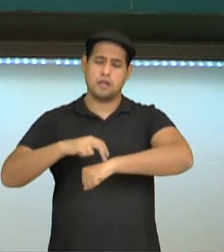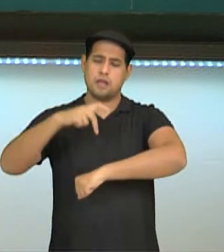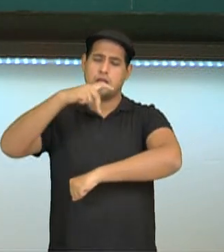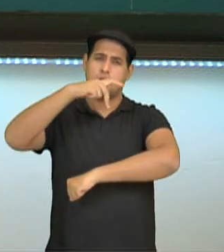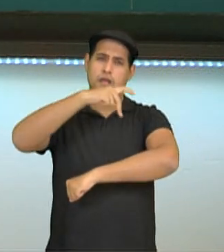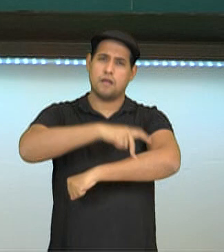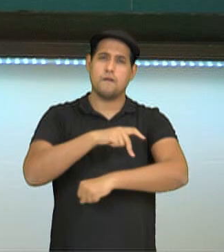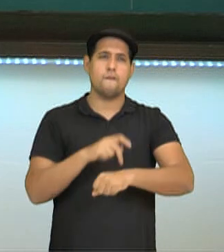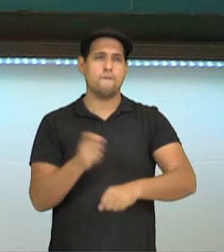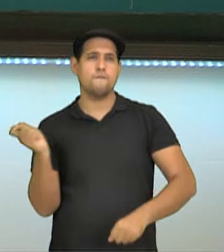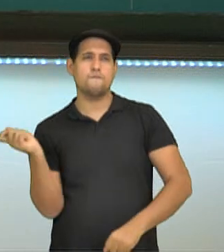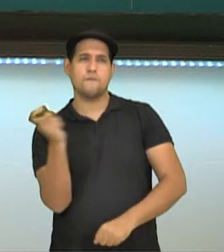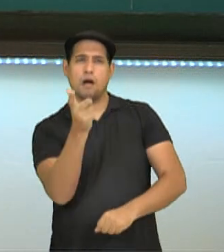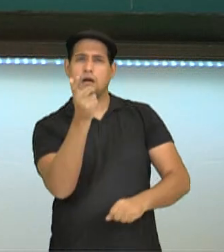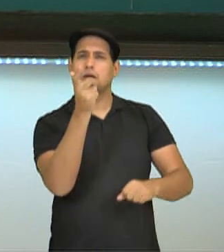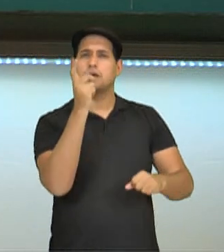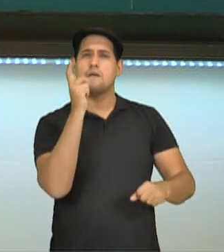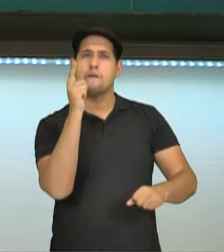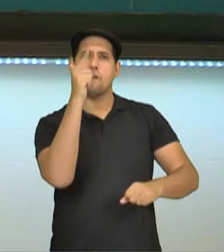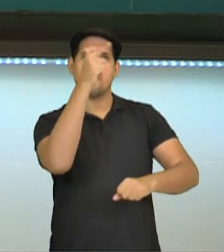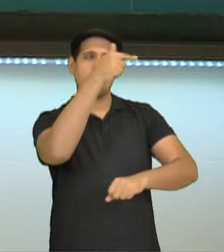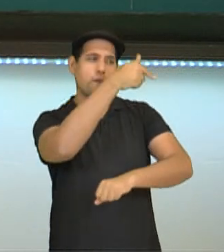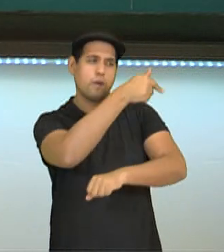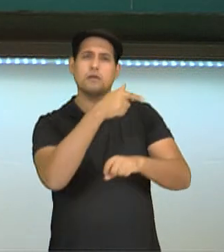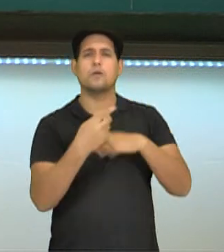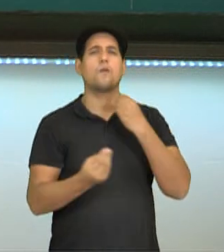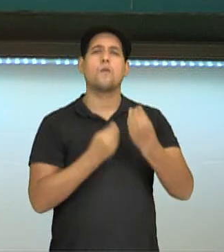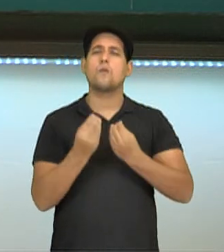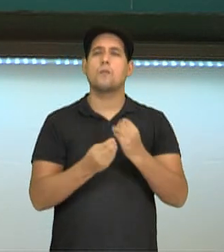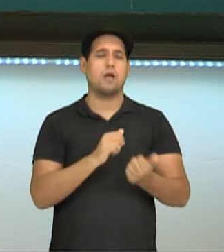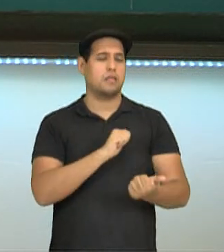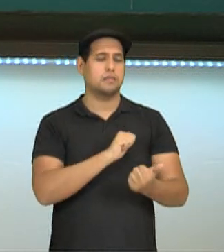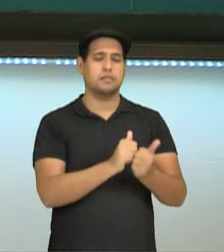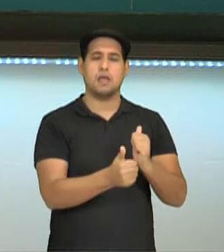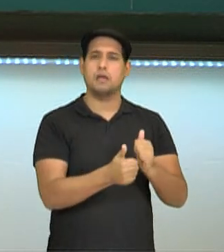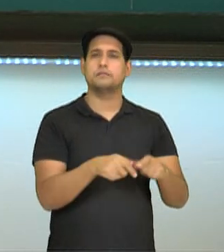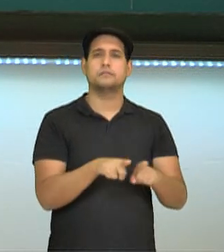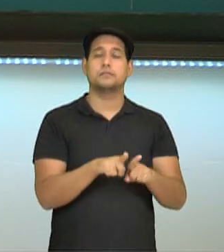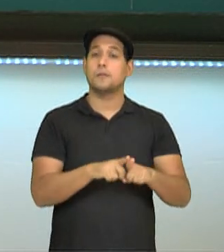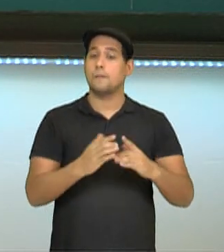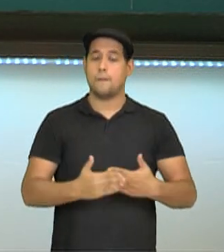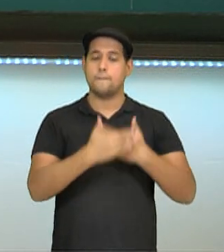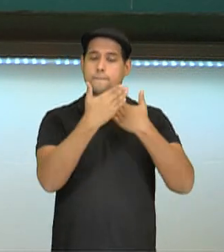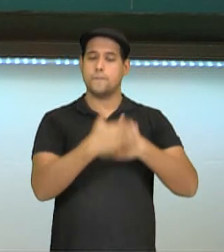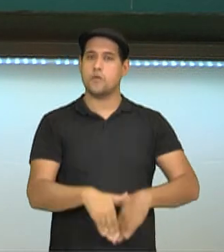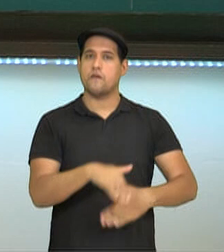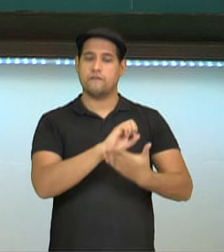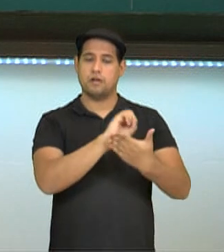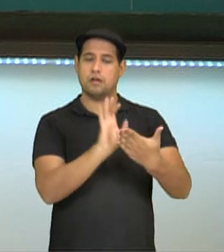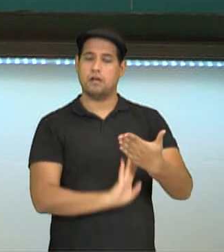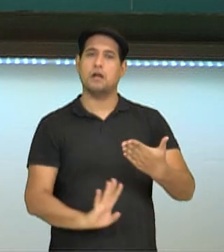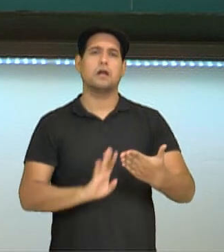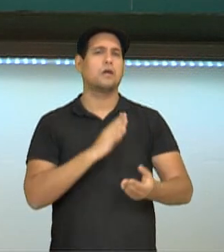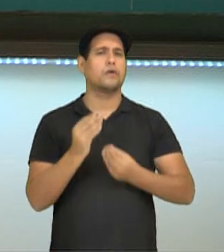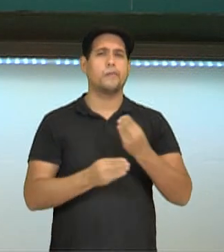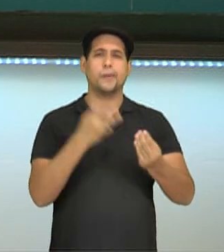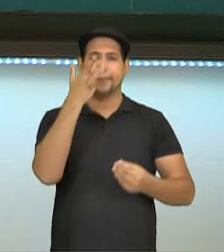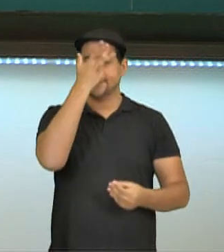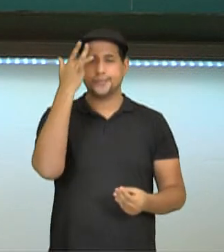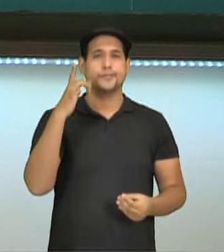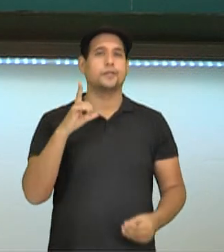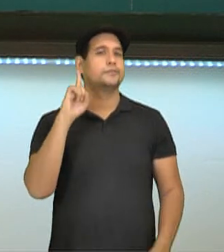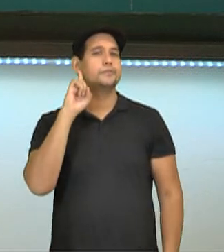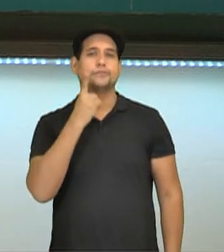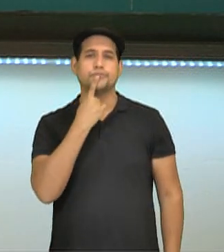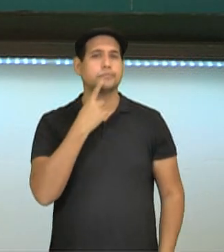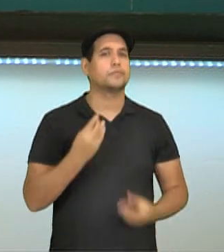arremessos e lançamentos. Como que você adaptaria uma prova dessa para um